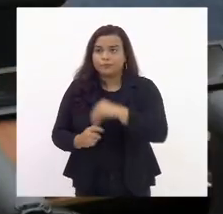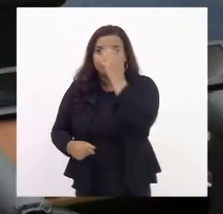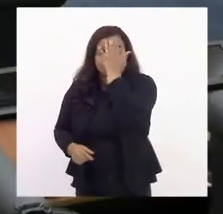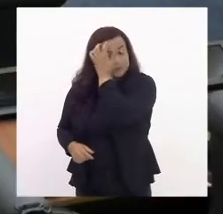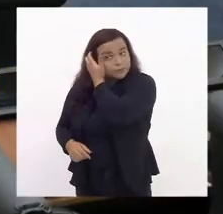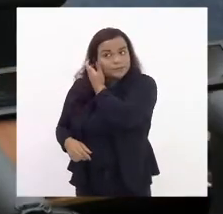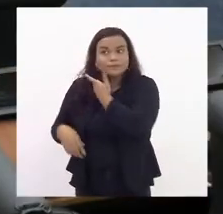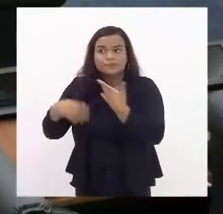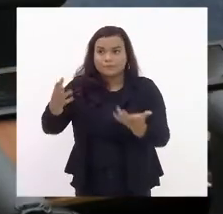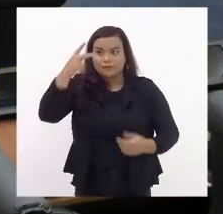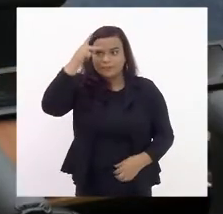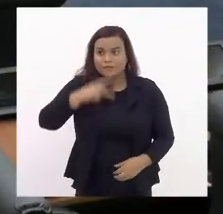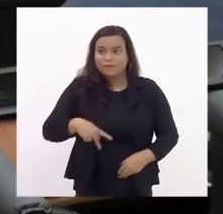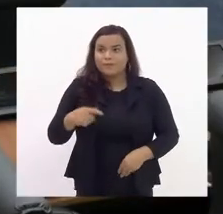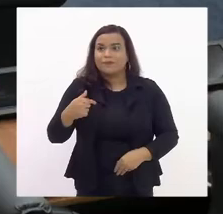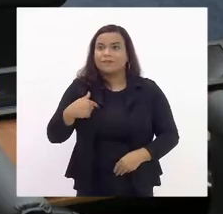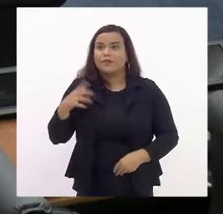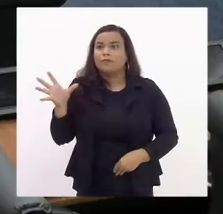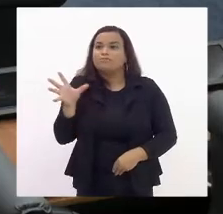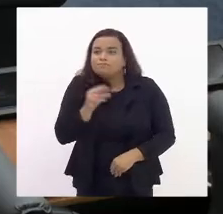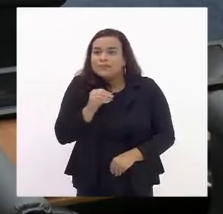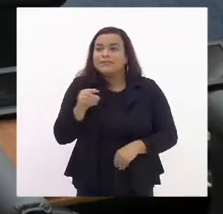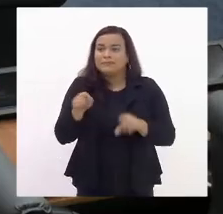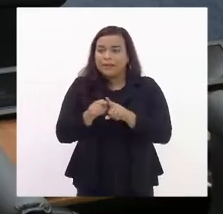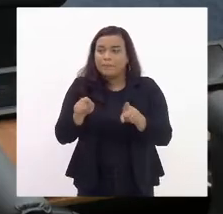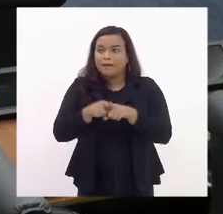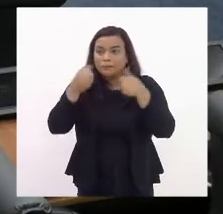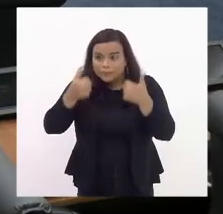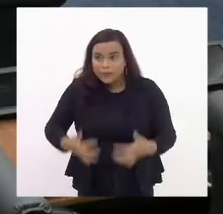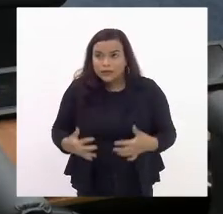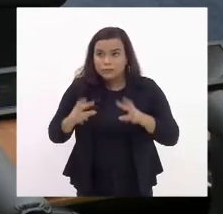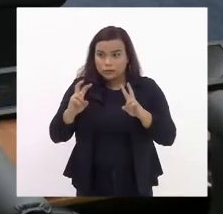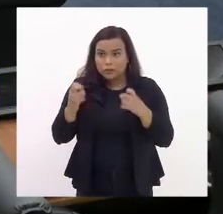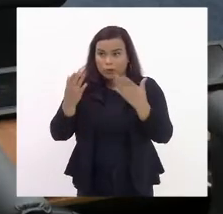Senhor presidente, era muito rápido também falando e